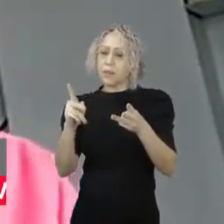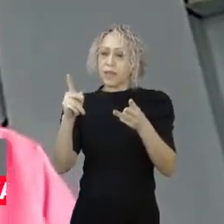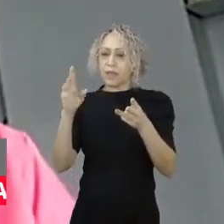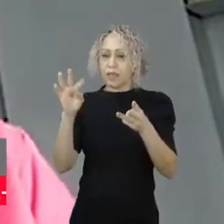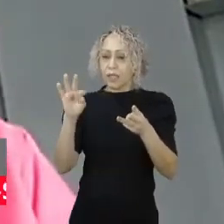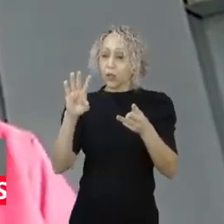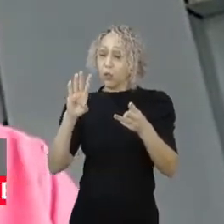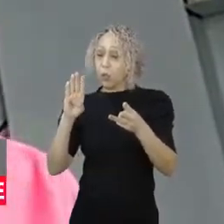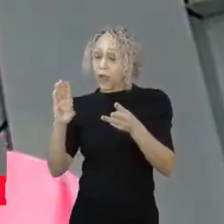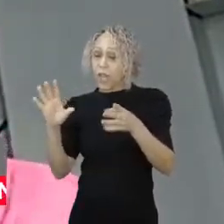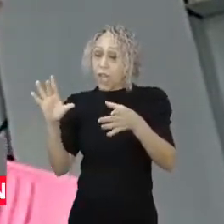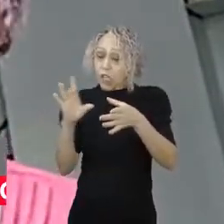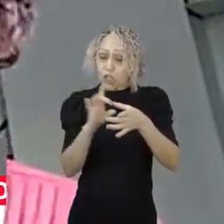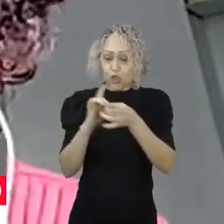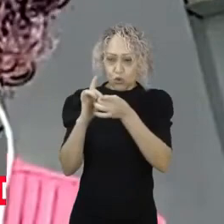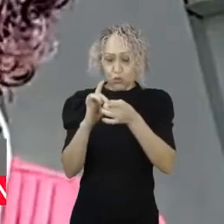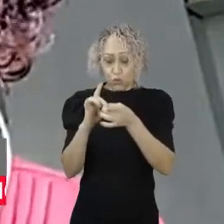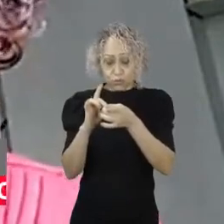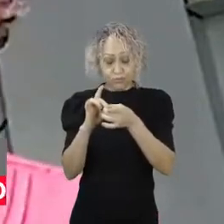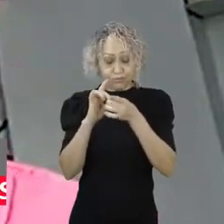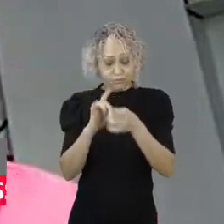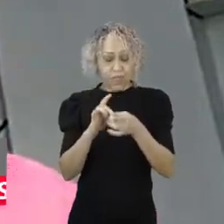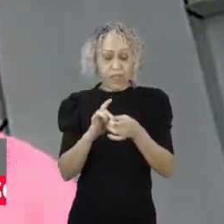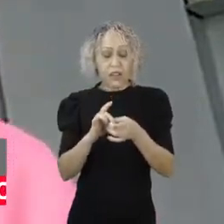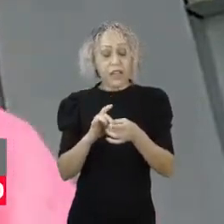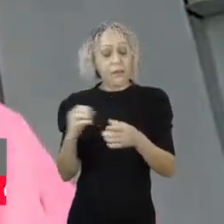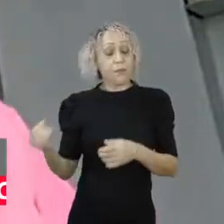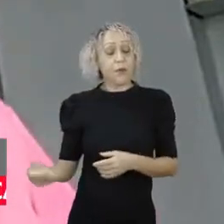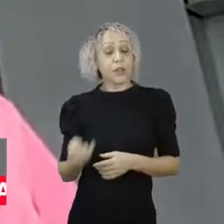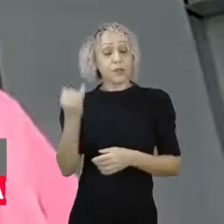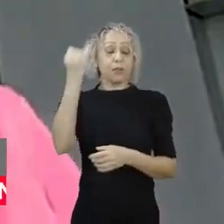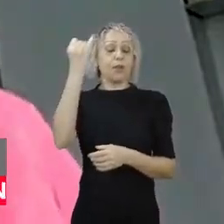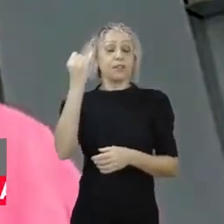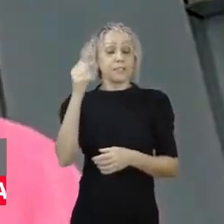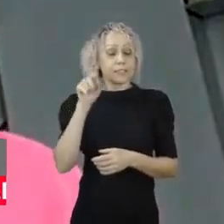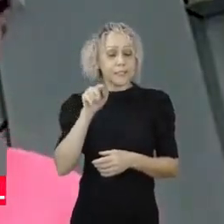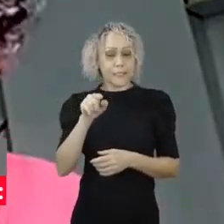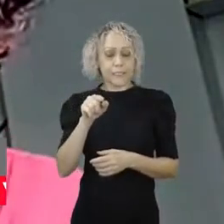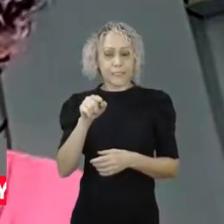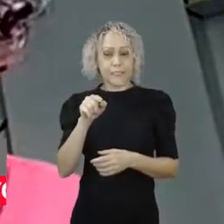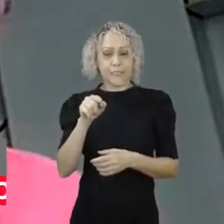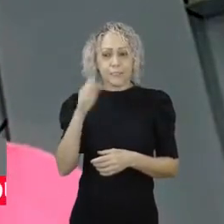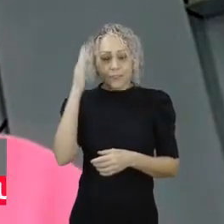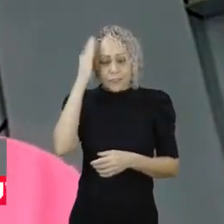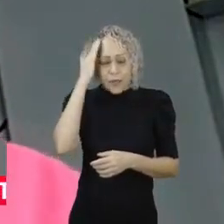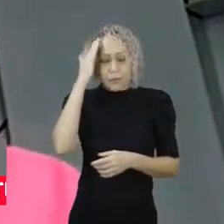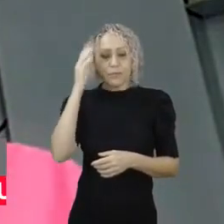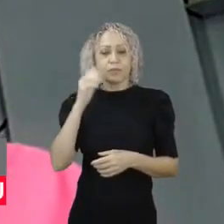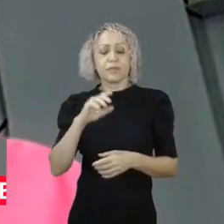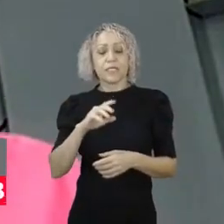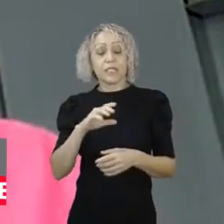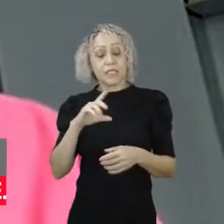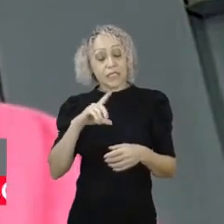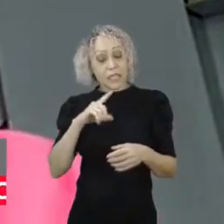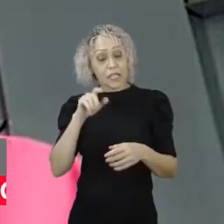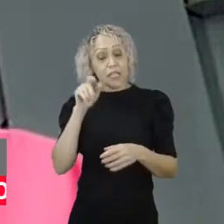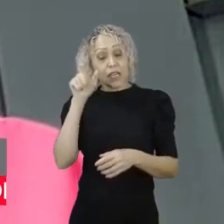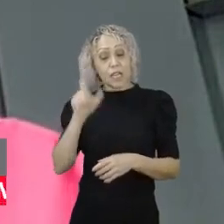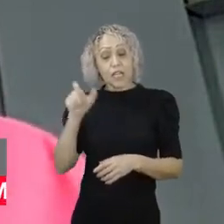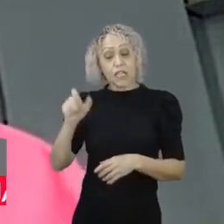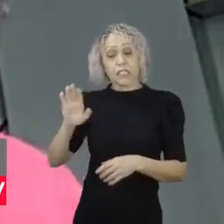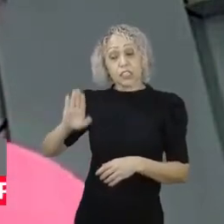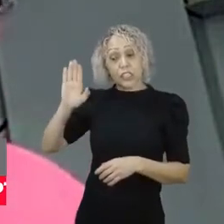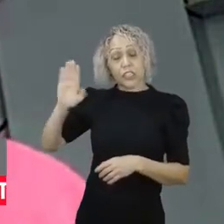divisão do número dos cargos, isso é muito importante. Outra, vai ter também a questão